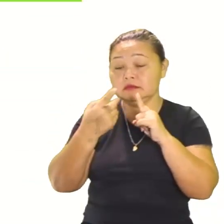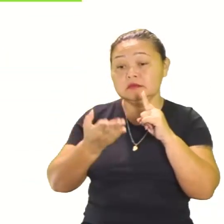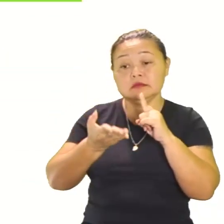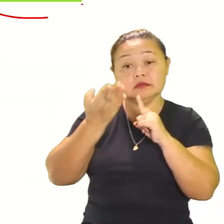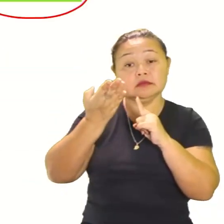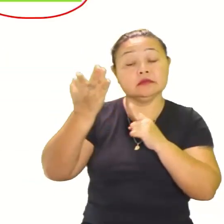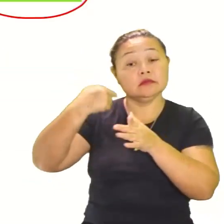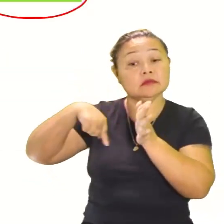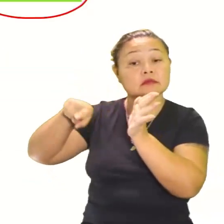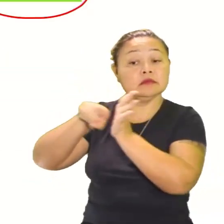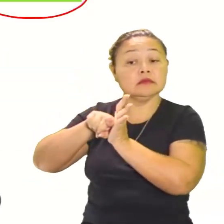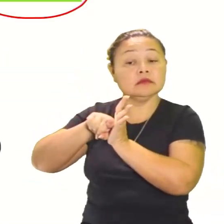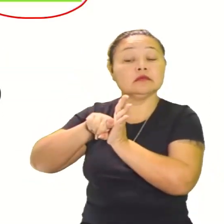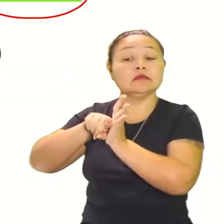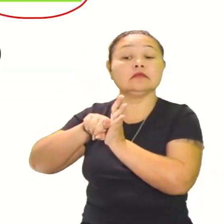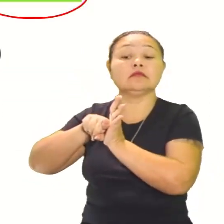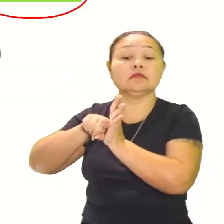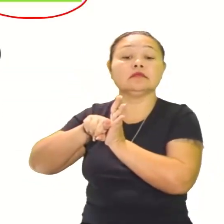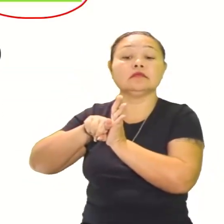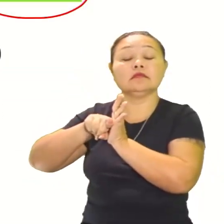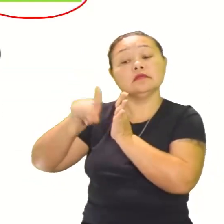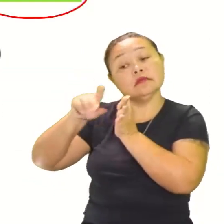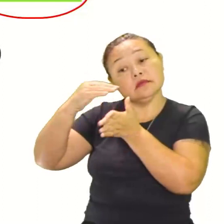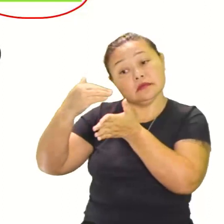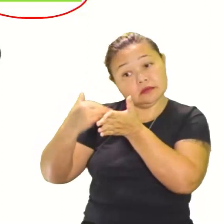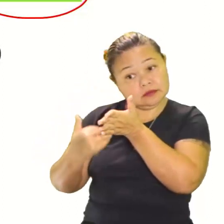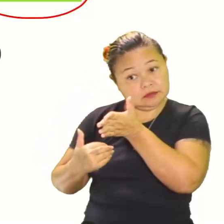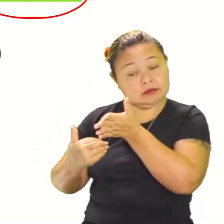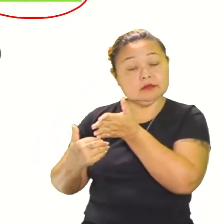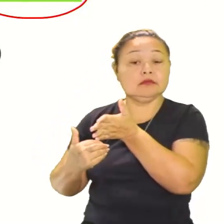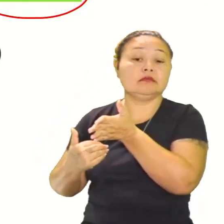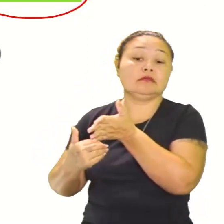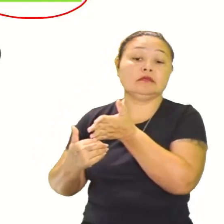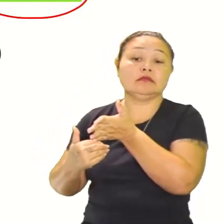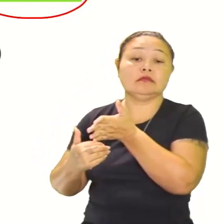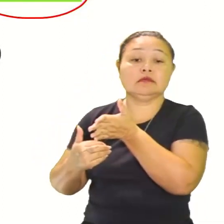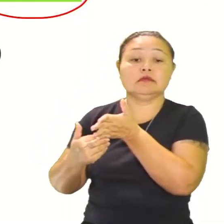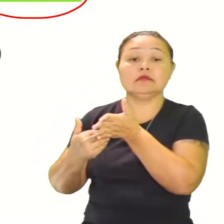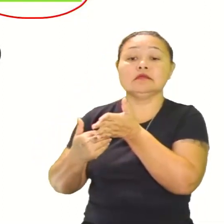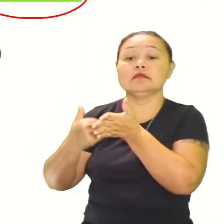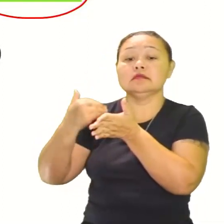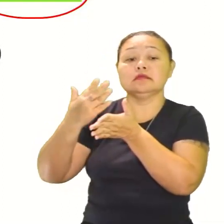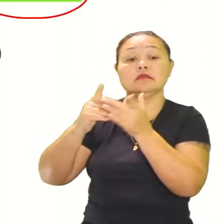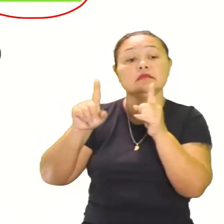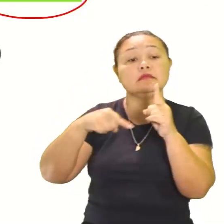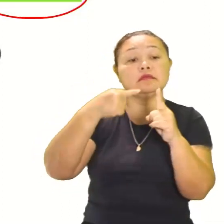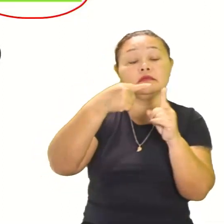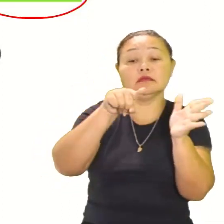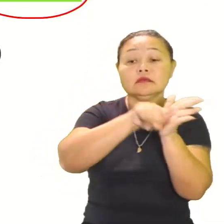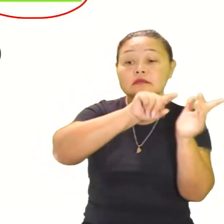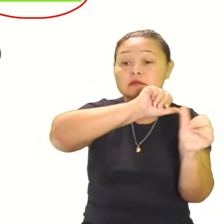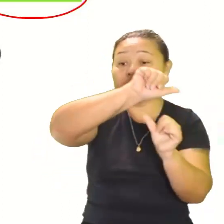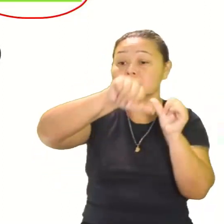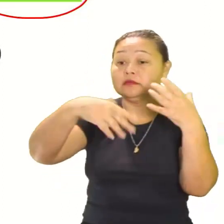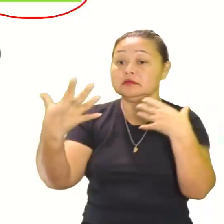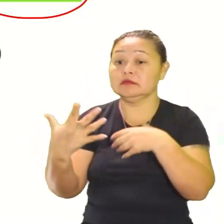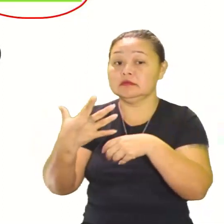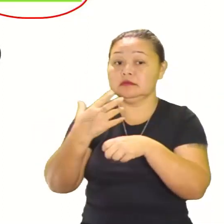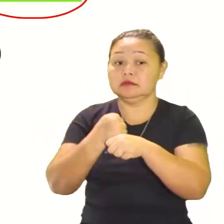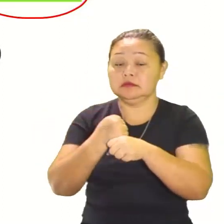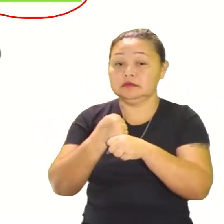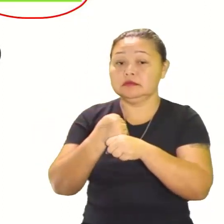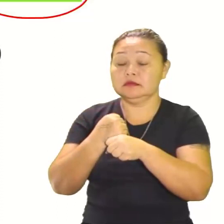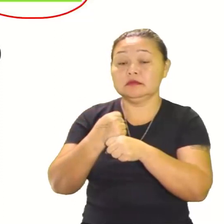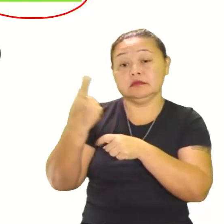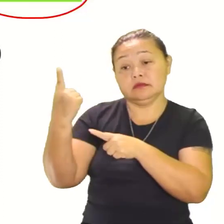Para mais. E uma parte com o valor negativo quando é para menos, né? Se está subtraindo, passa para outro membro somando. Então,